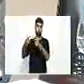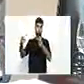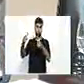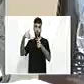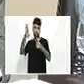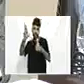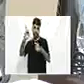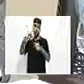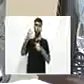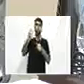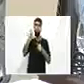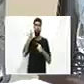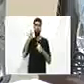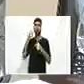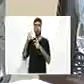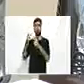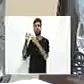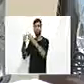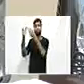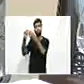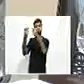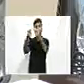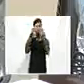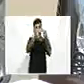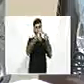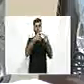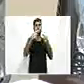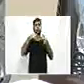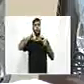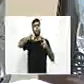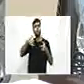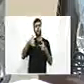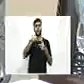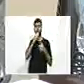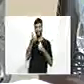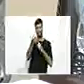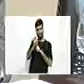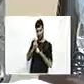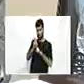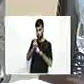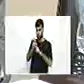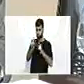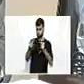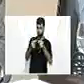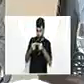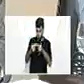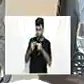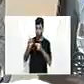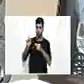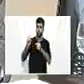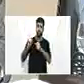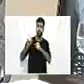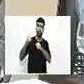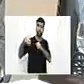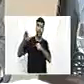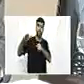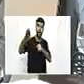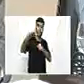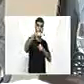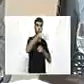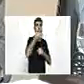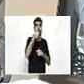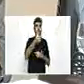efetivo ou então distribuir mais para as periferias esses esses varredores para poder para poder